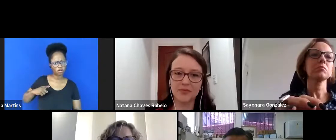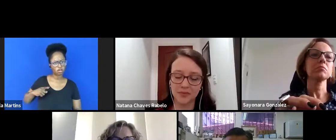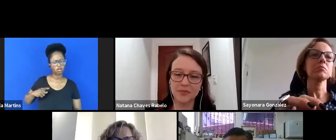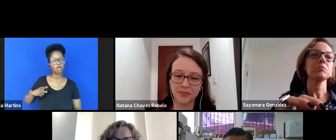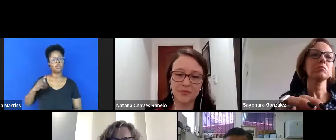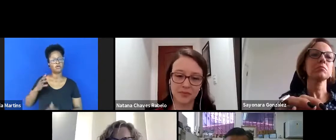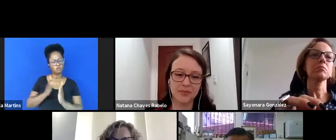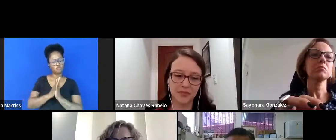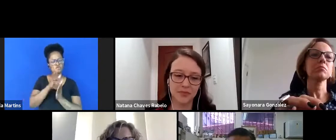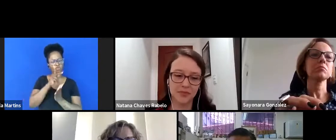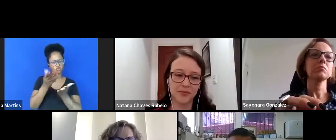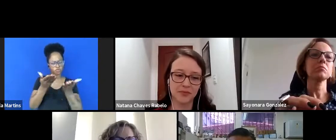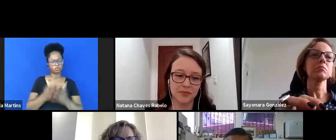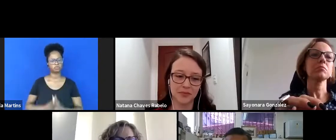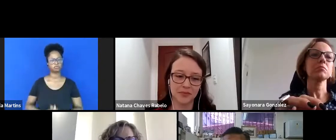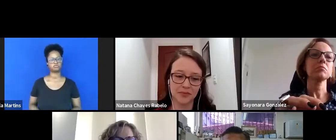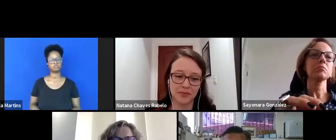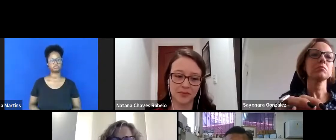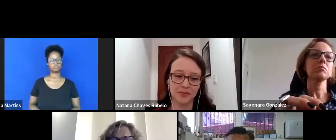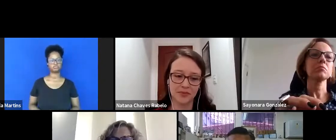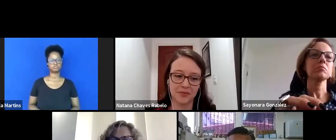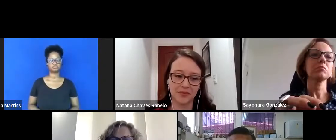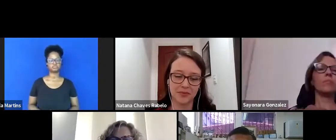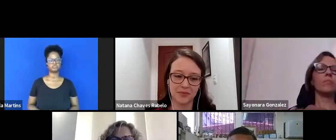favor, professora.